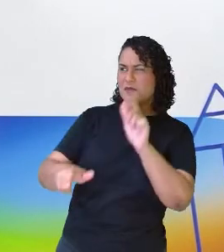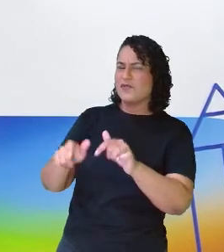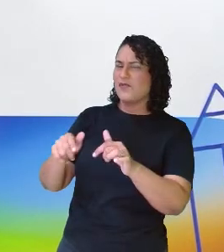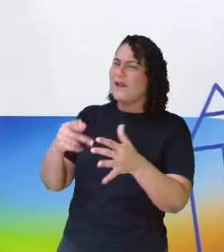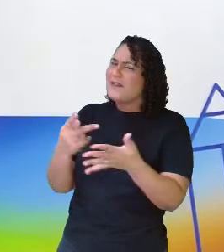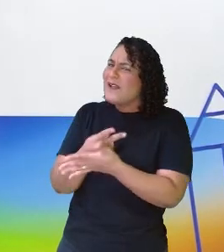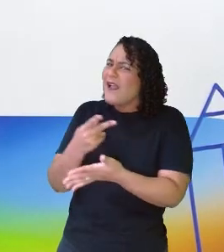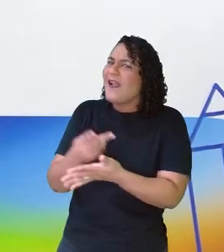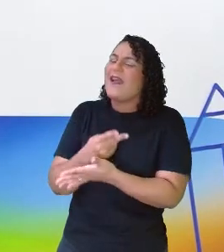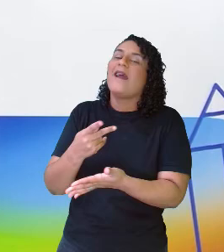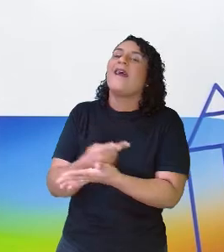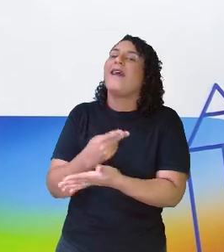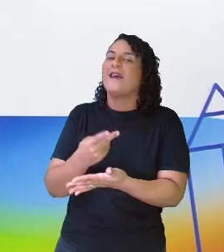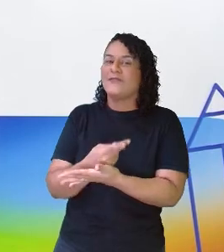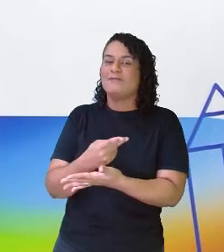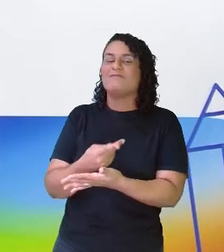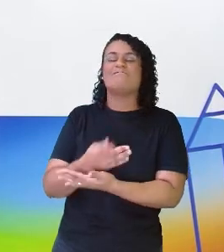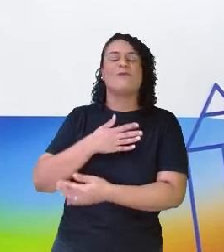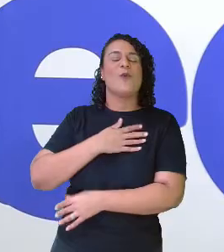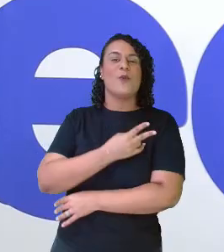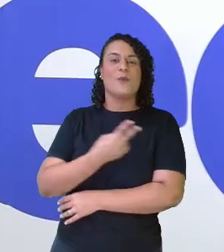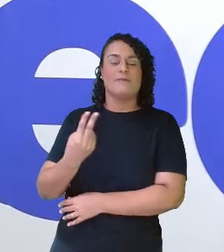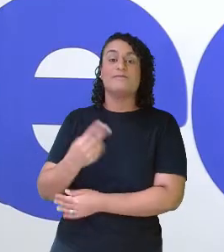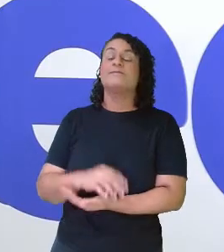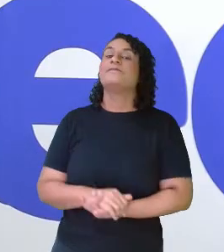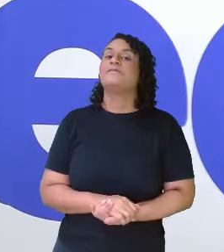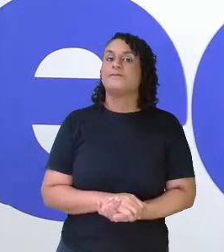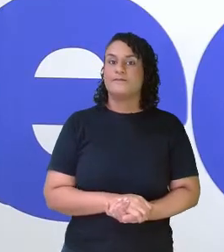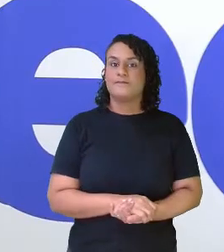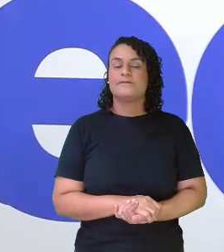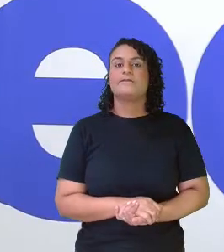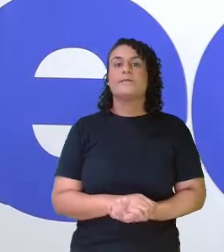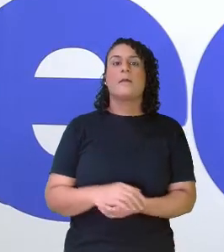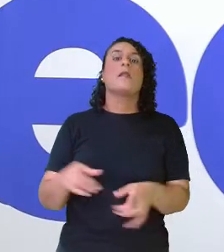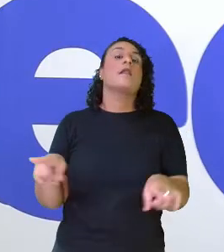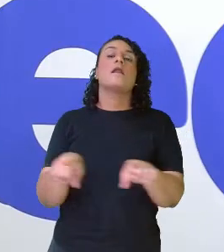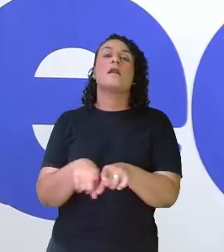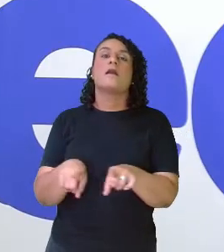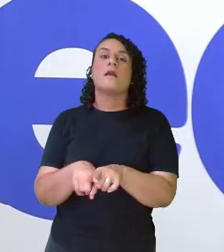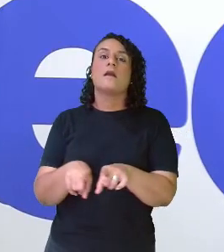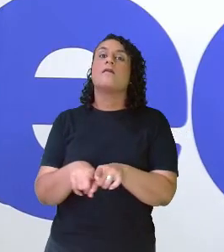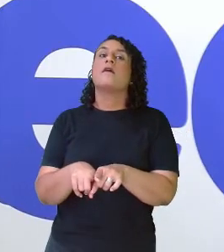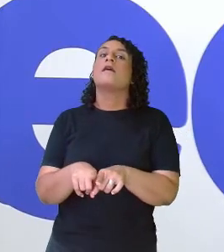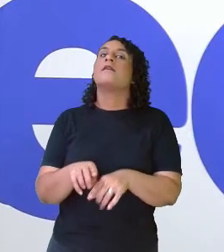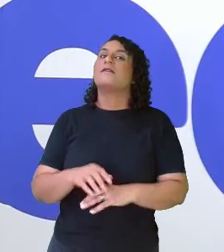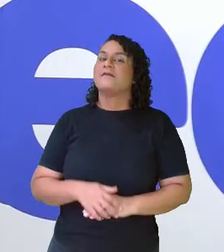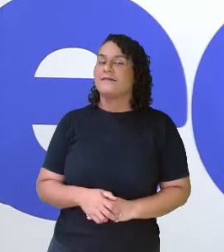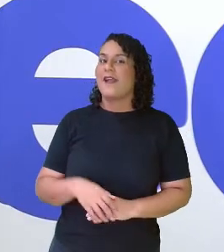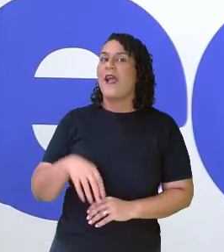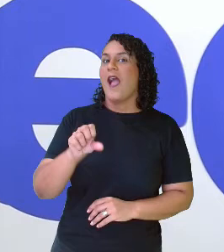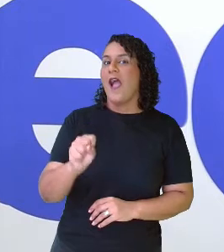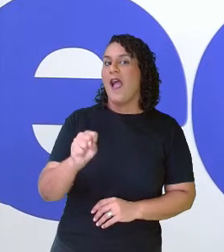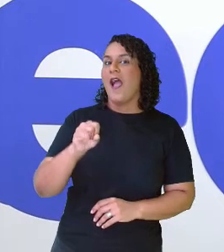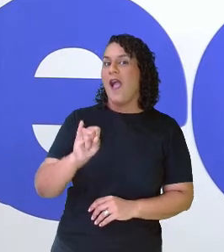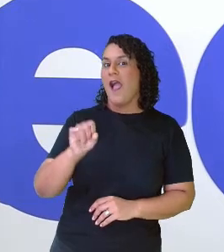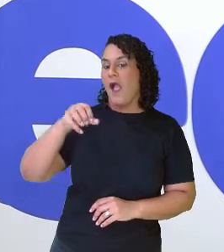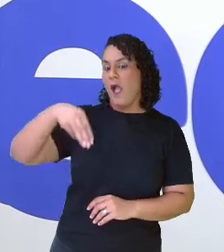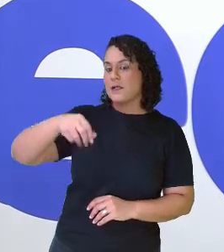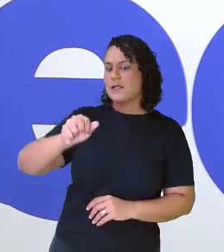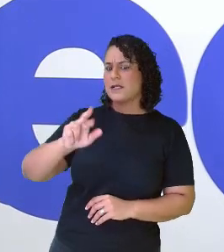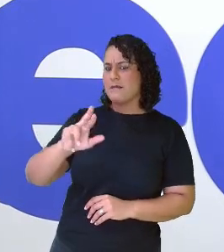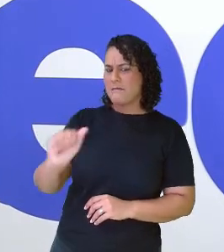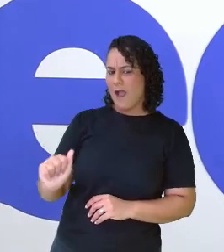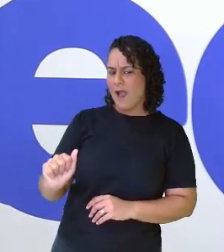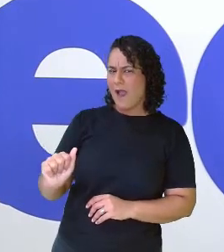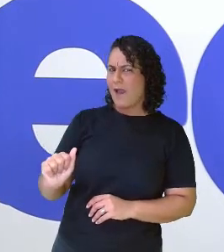primeira vez, né, professora Márcia? Inclusive aqui, eles chamam muito você de Simara. Aí eu digo assim, aí eu fico assim só pensando,